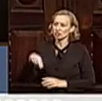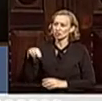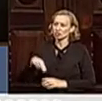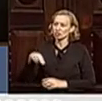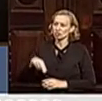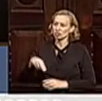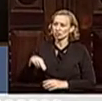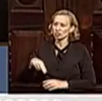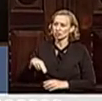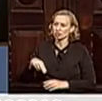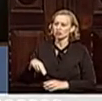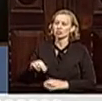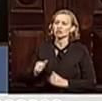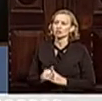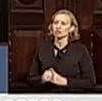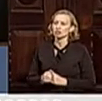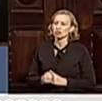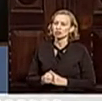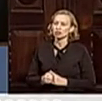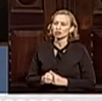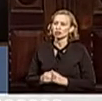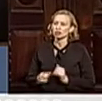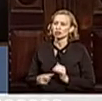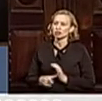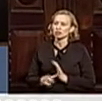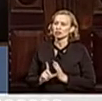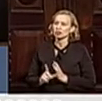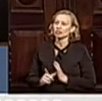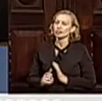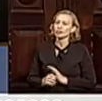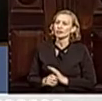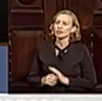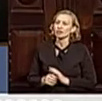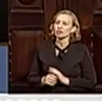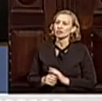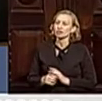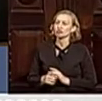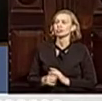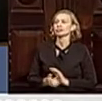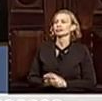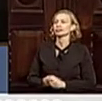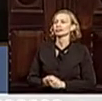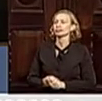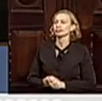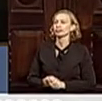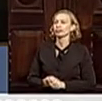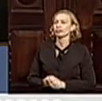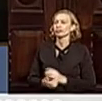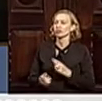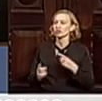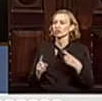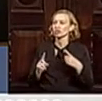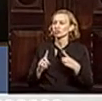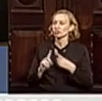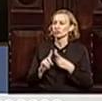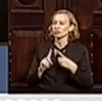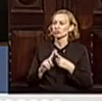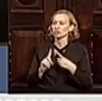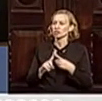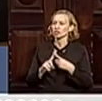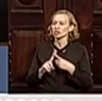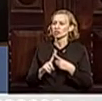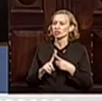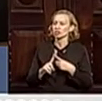A difícil decisão do adiamento leva em consideração dois pontos. Um, a instabilidade